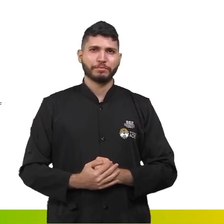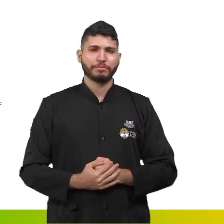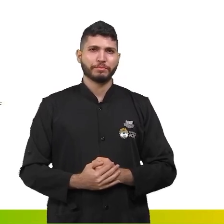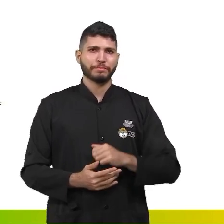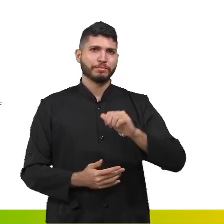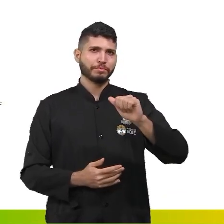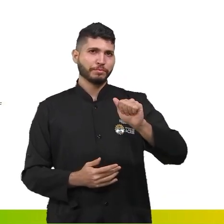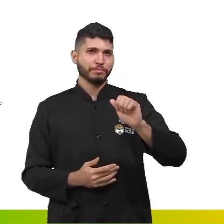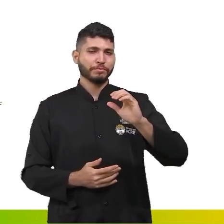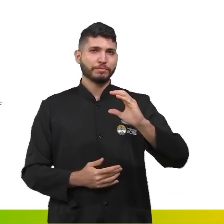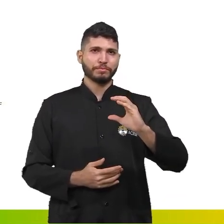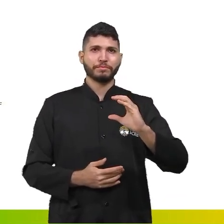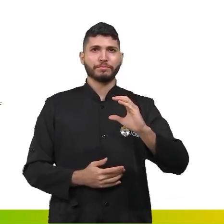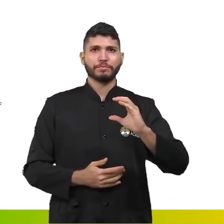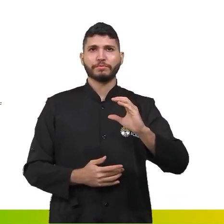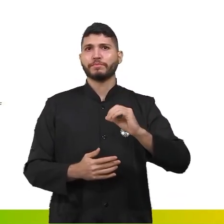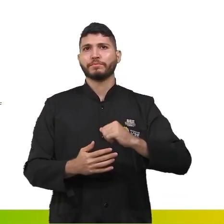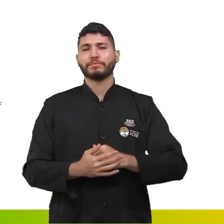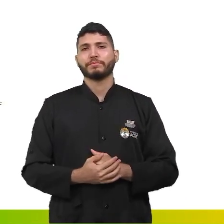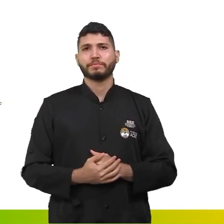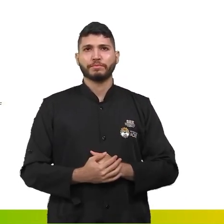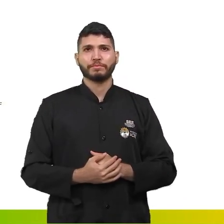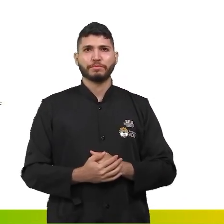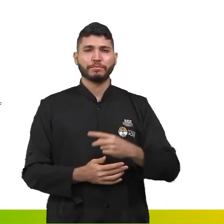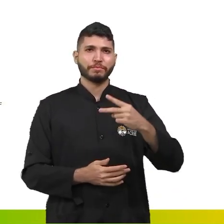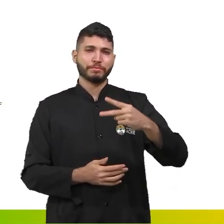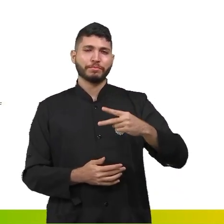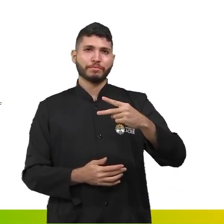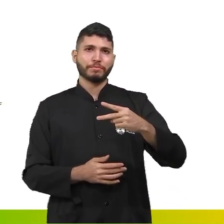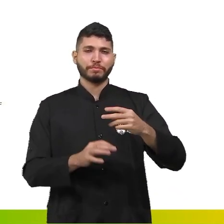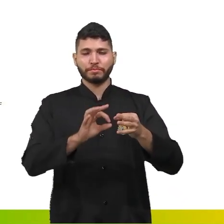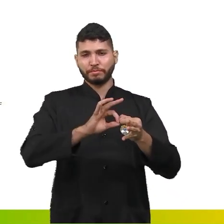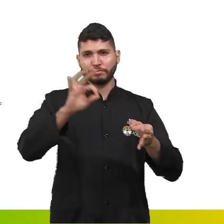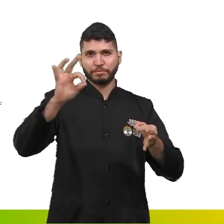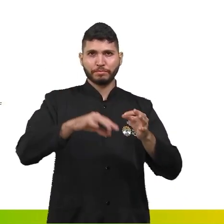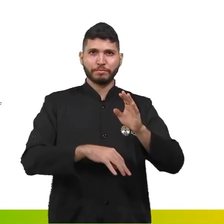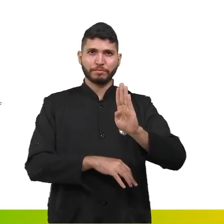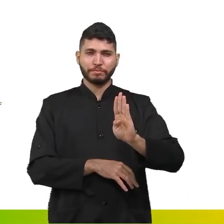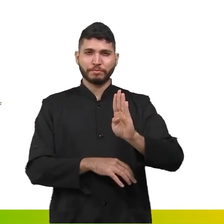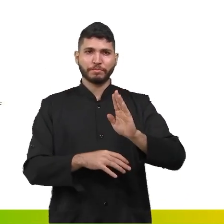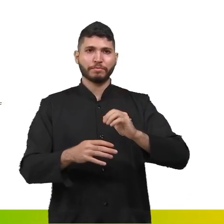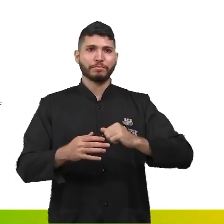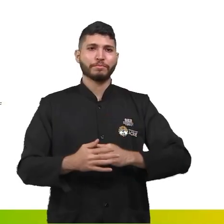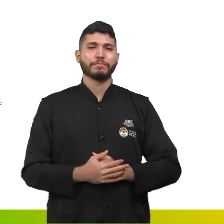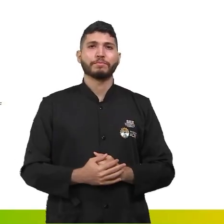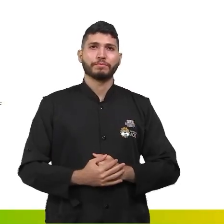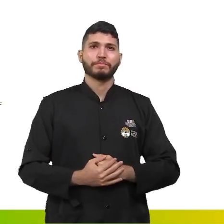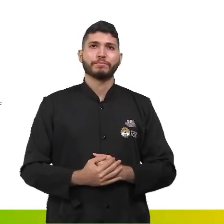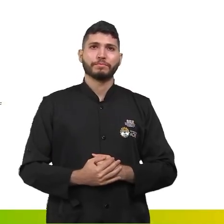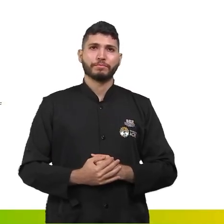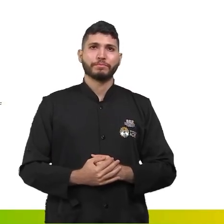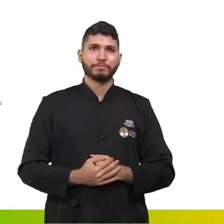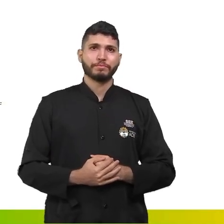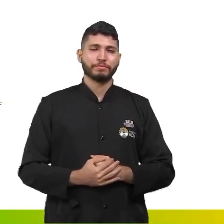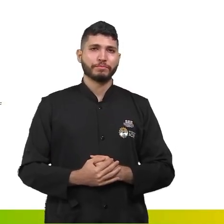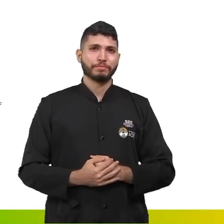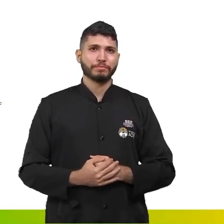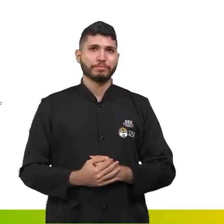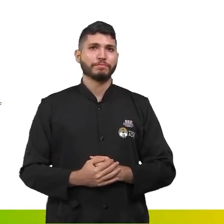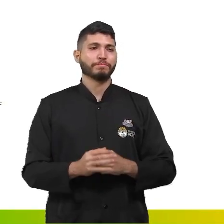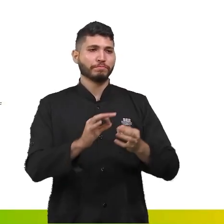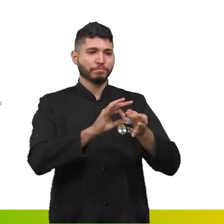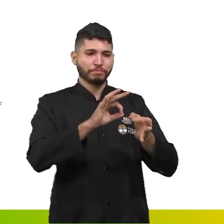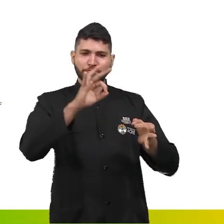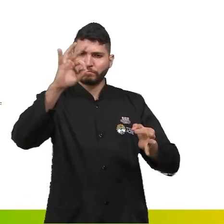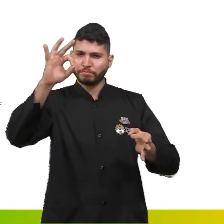AC também, que tem medida B, e o lado DF, que tem medida E. Então, eles também possuem mesma